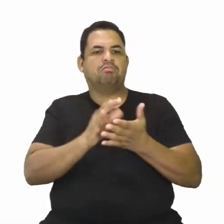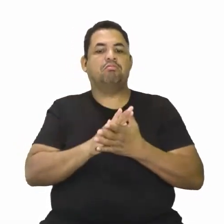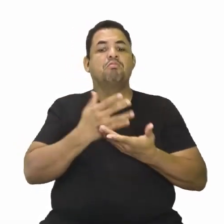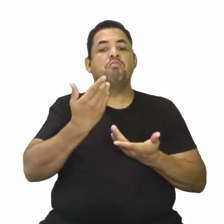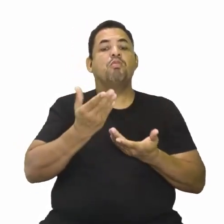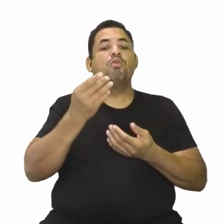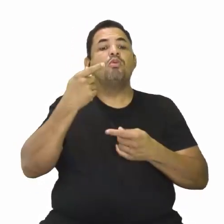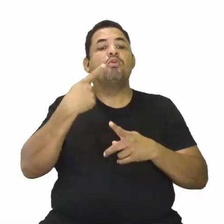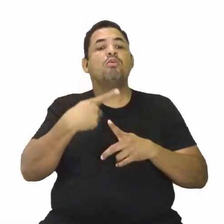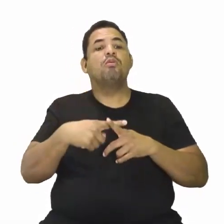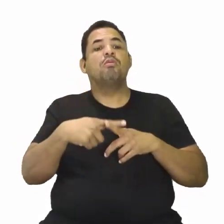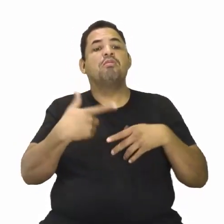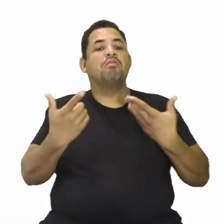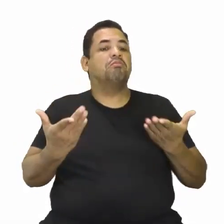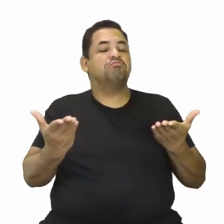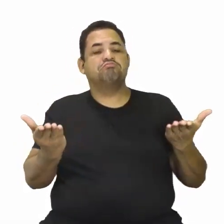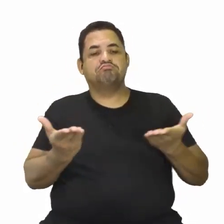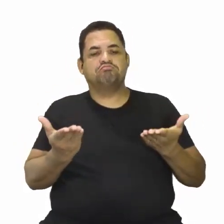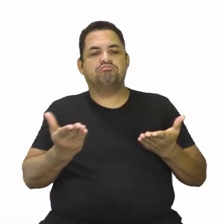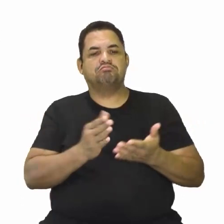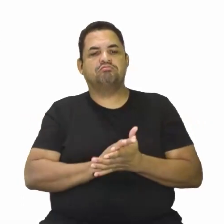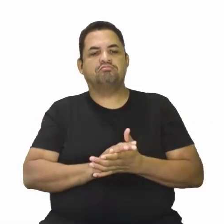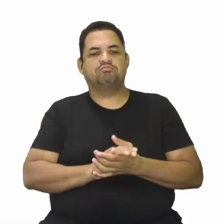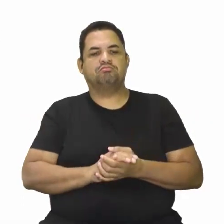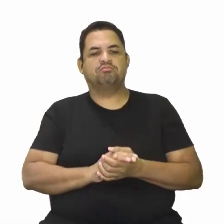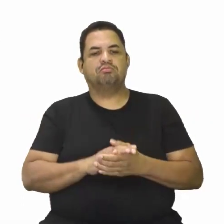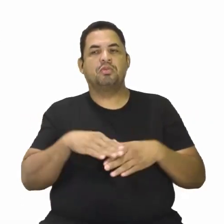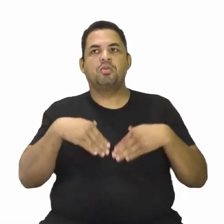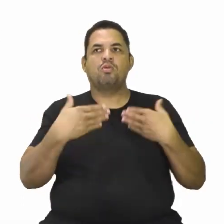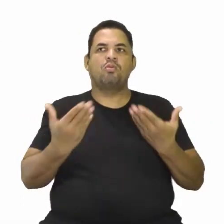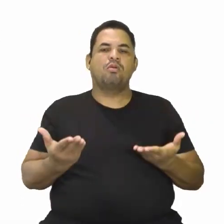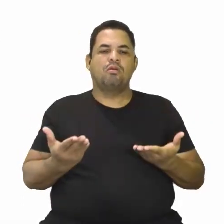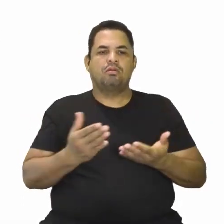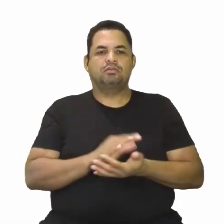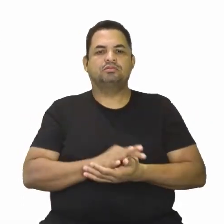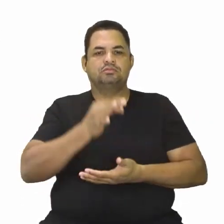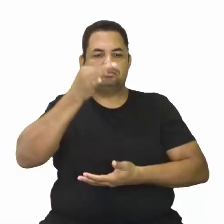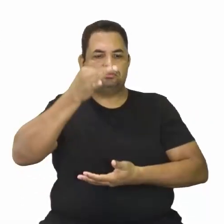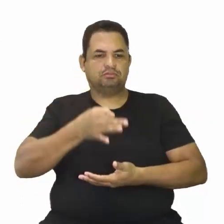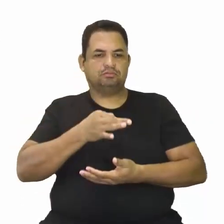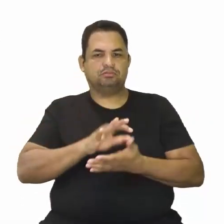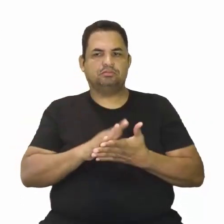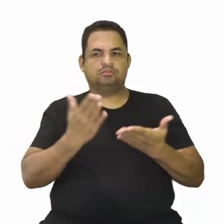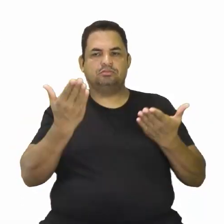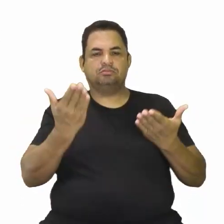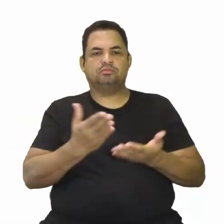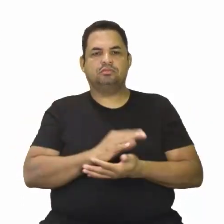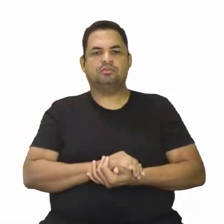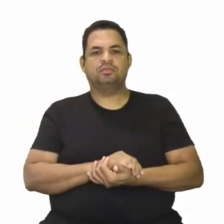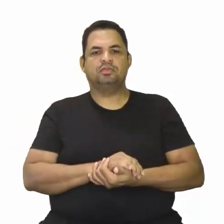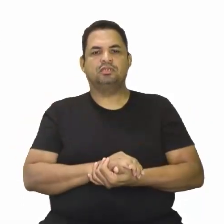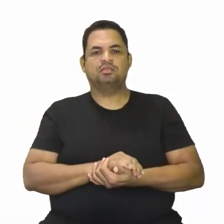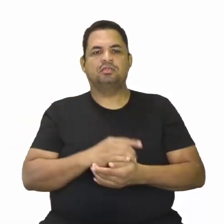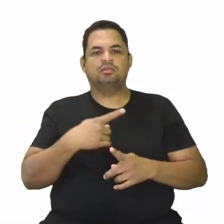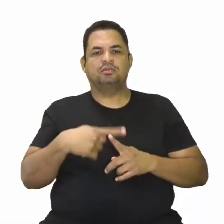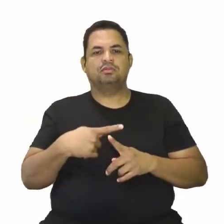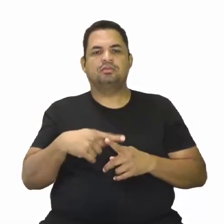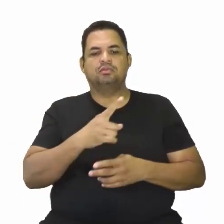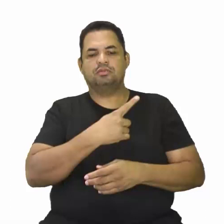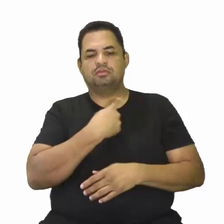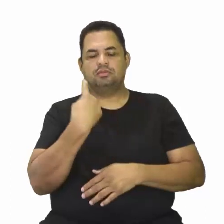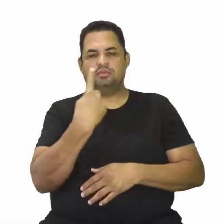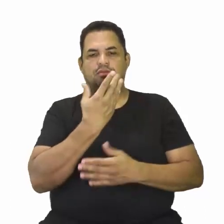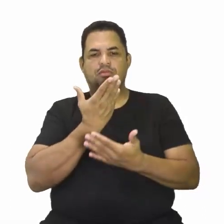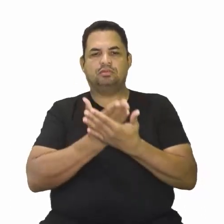de causa e o porquê por qual, certo? Todos esses são os porquê que nós